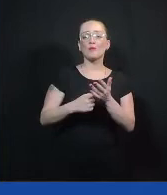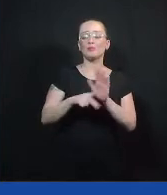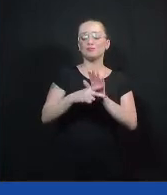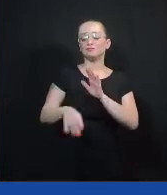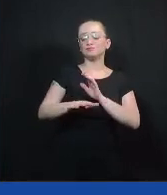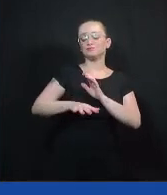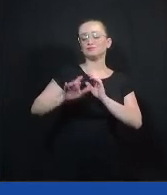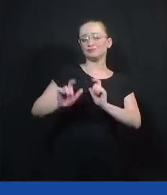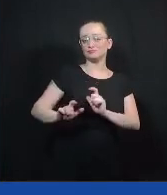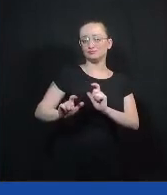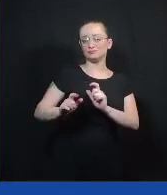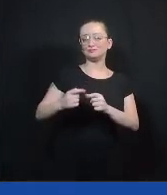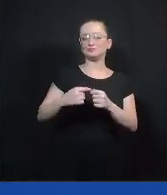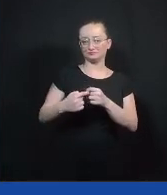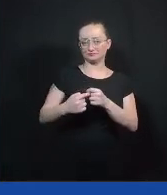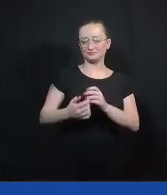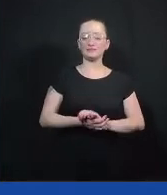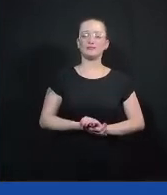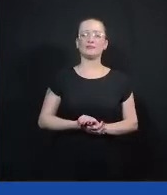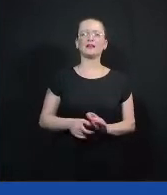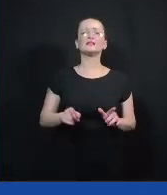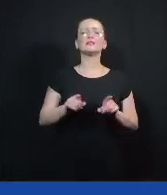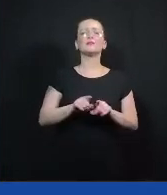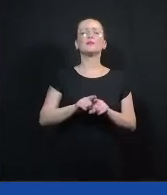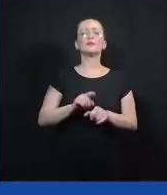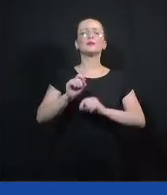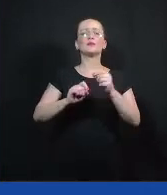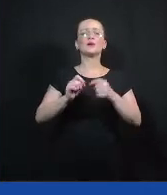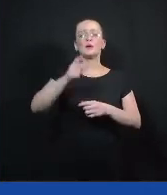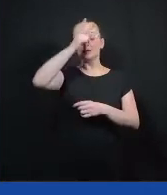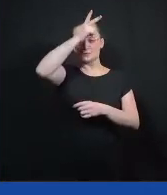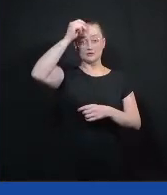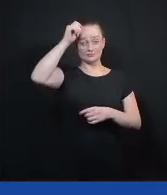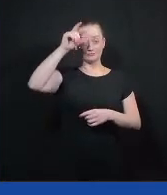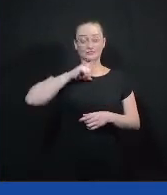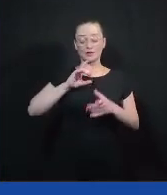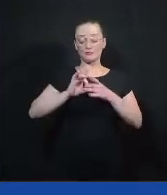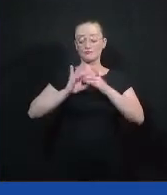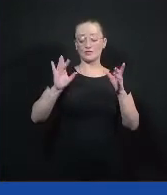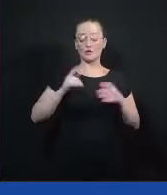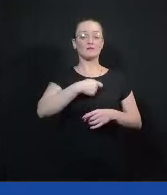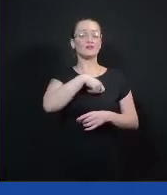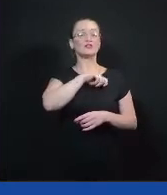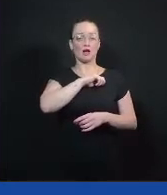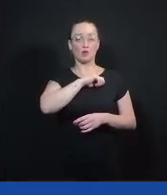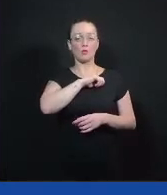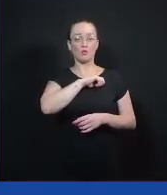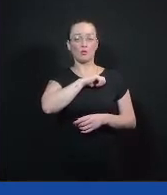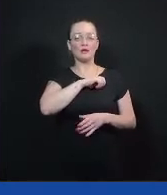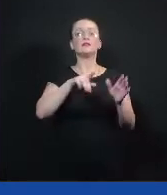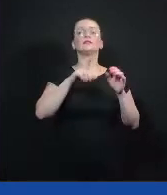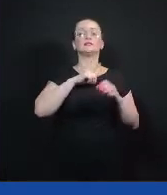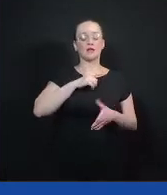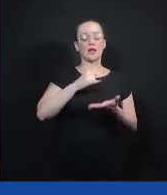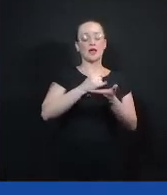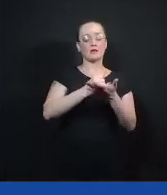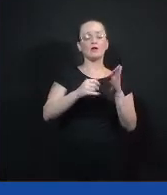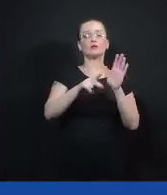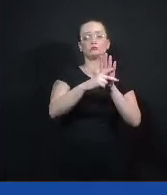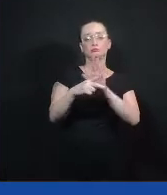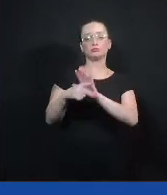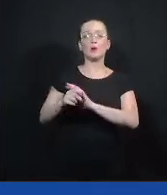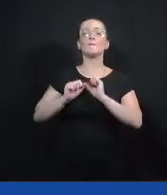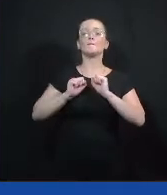da cidade. E além disso, os municípios têm autonomia fiscal, eles têm os seus próprios impostos e eles podem